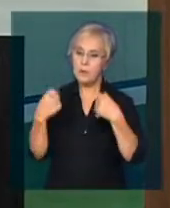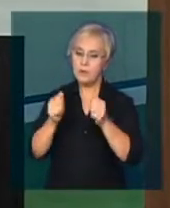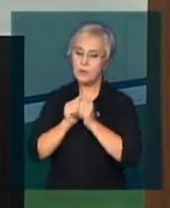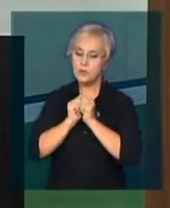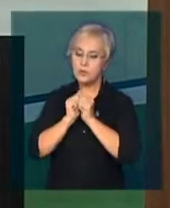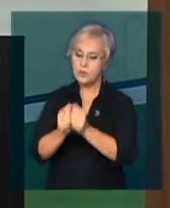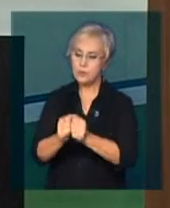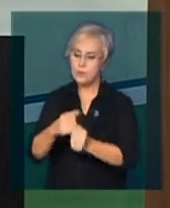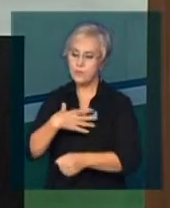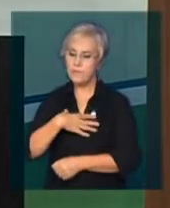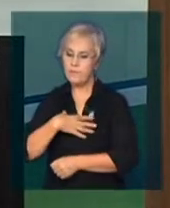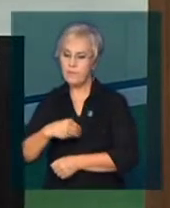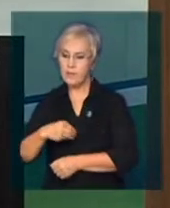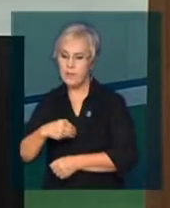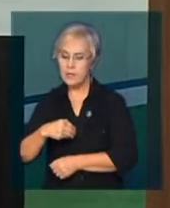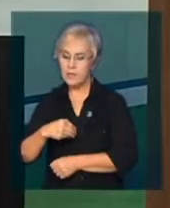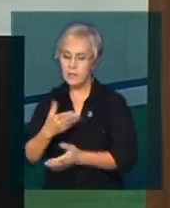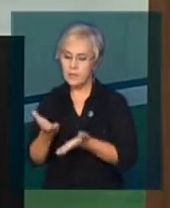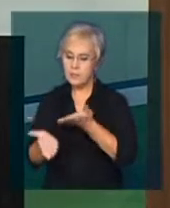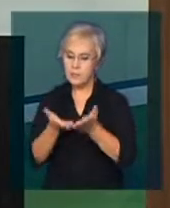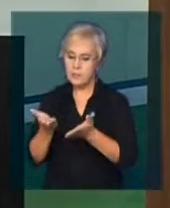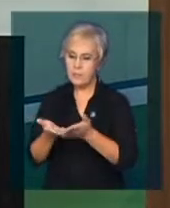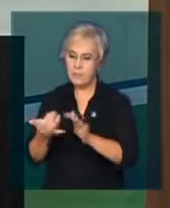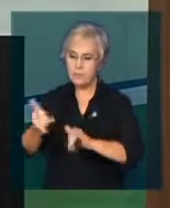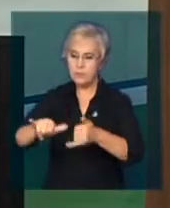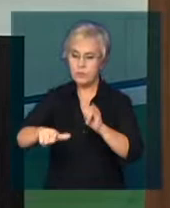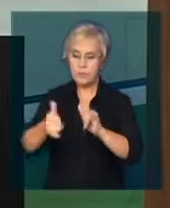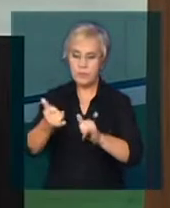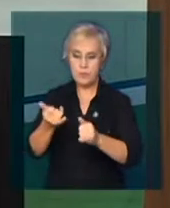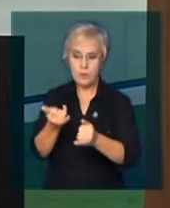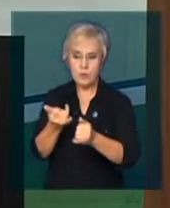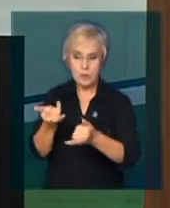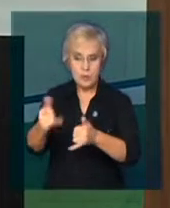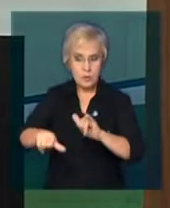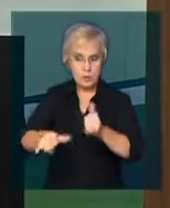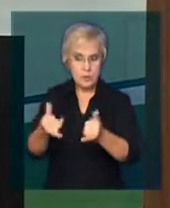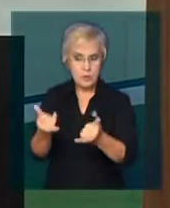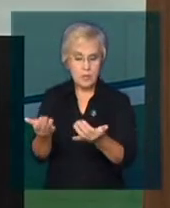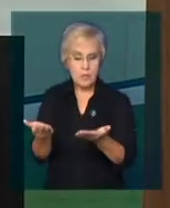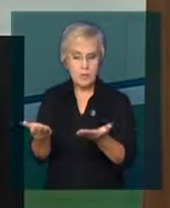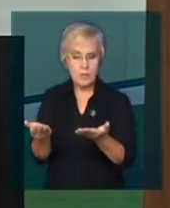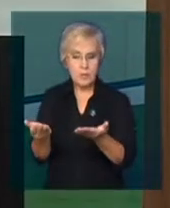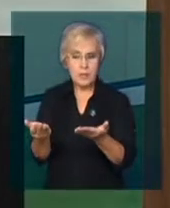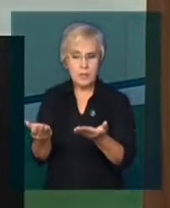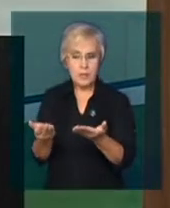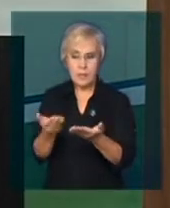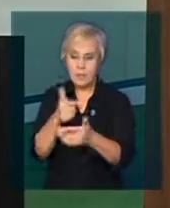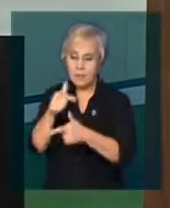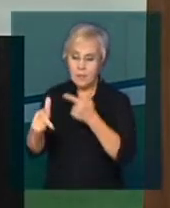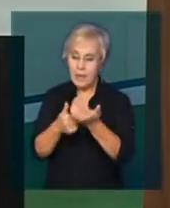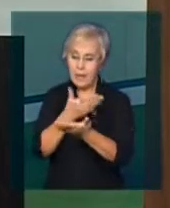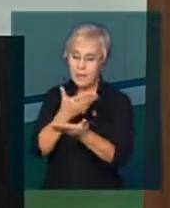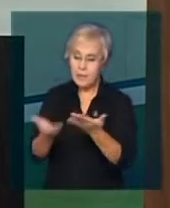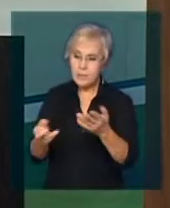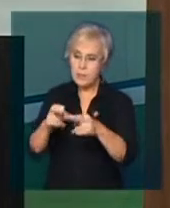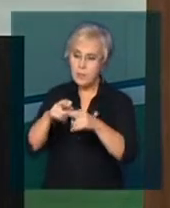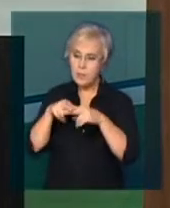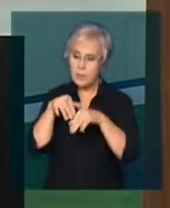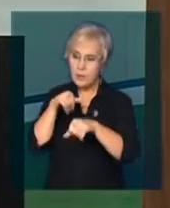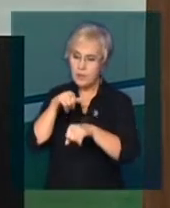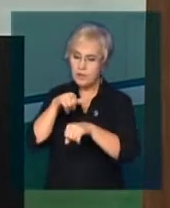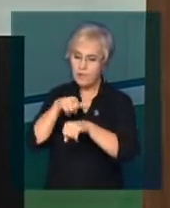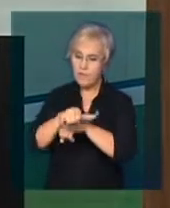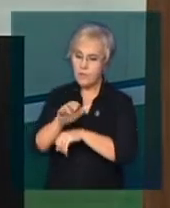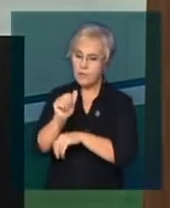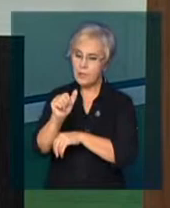de quimioterapia da sua criança no Hospital do Câncer e perdeu o emprego porque não podia ter sua falta abonada para acompanhar